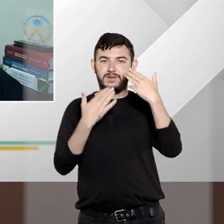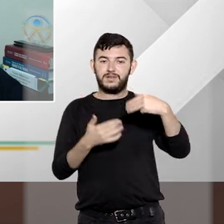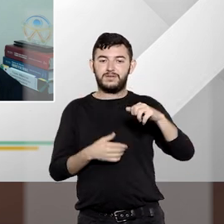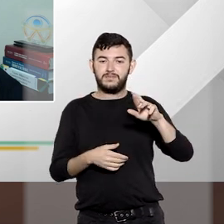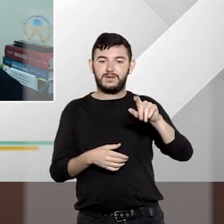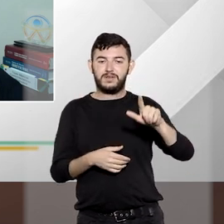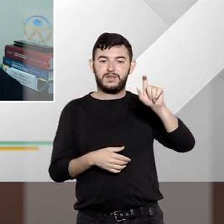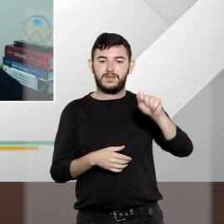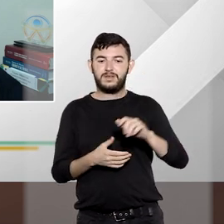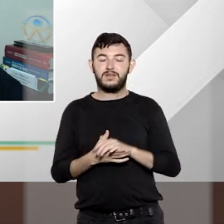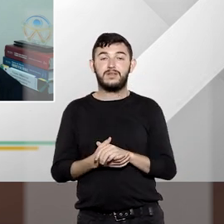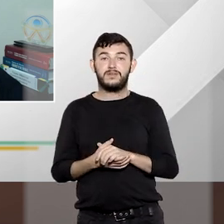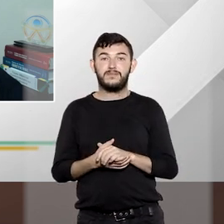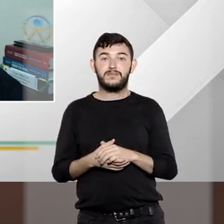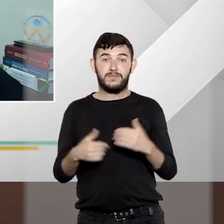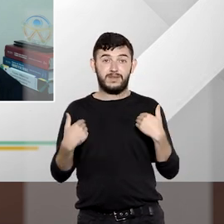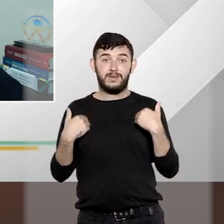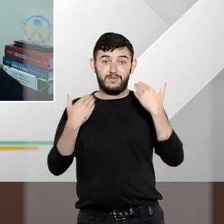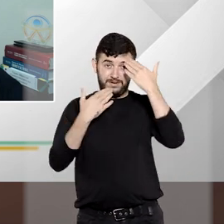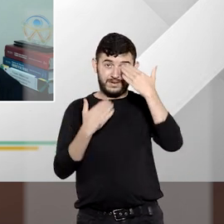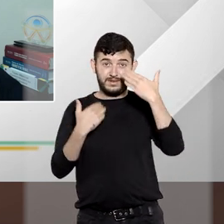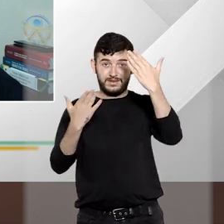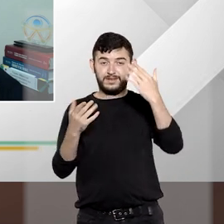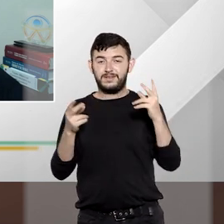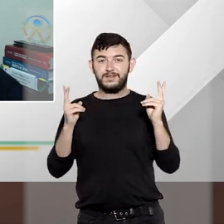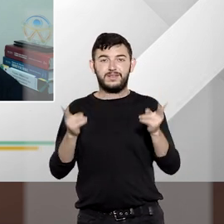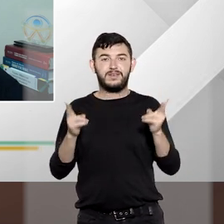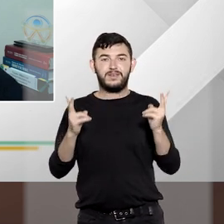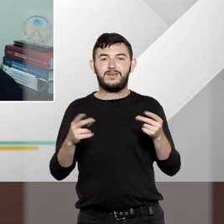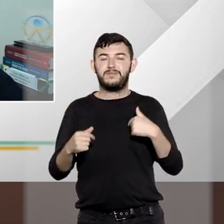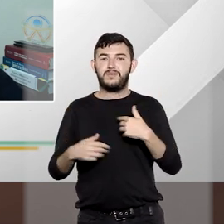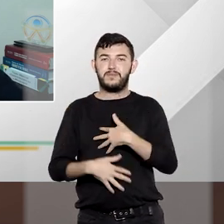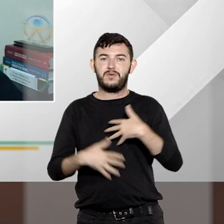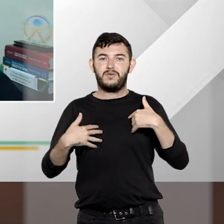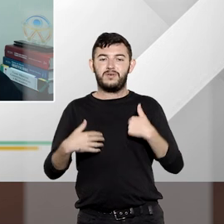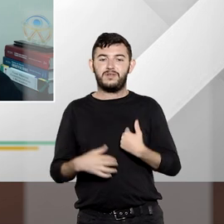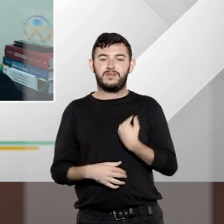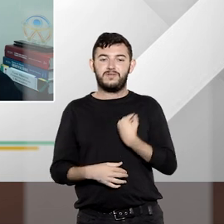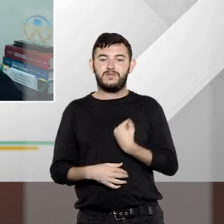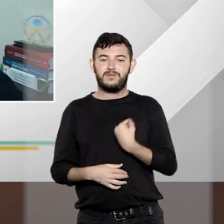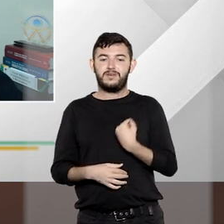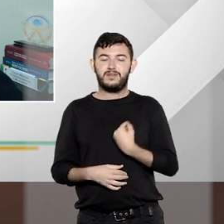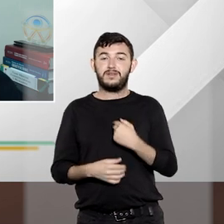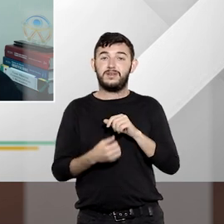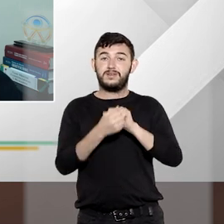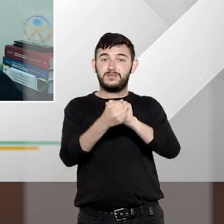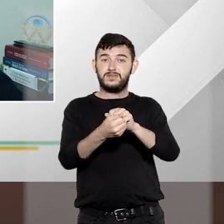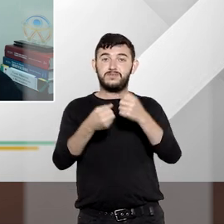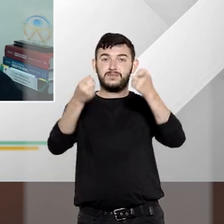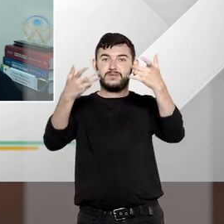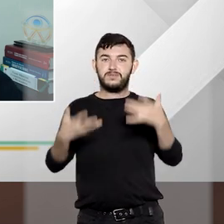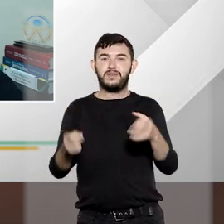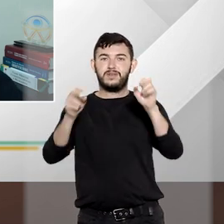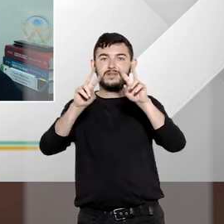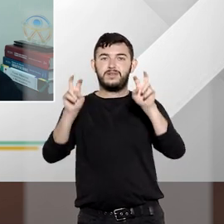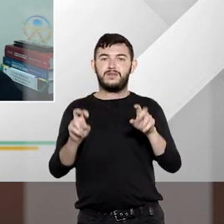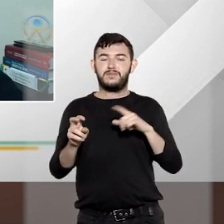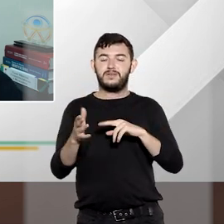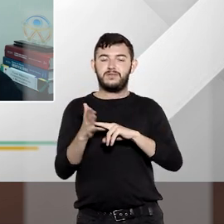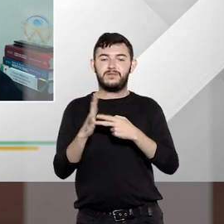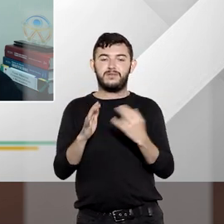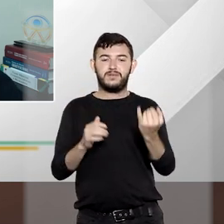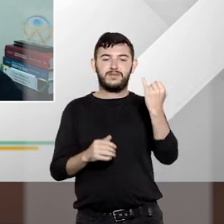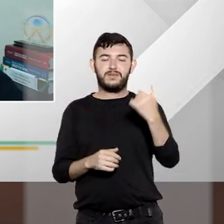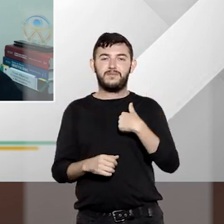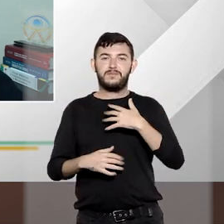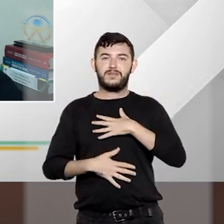obrigada. Eu que agradeço sempre. Para mim foi uma honra estar com você para falar de um tema tão importante e um prazer